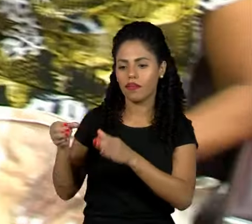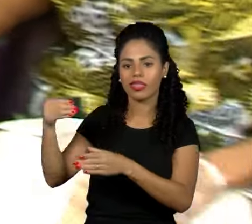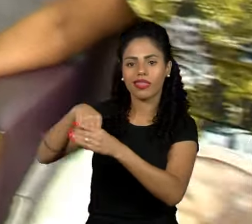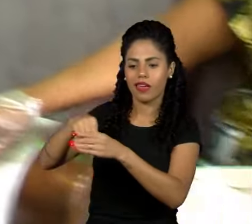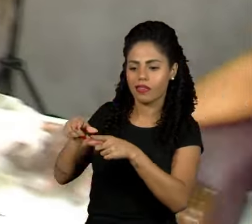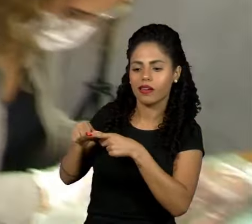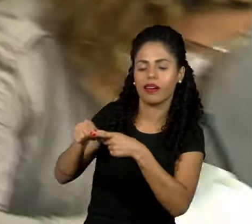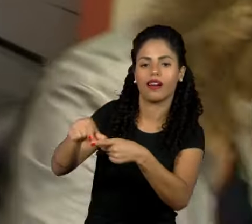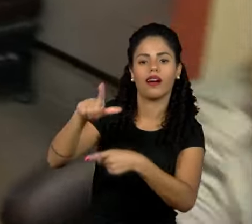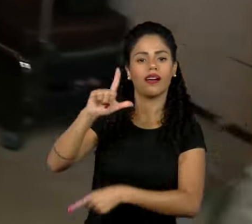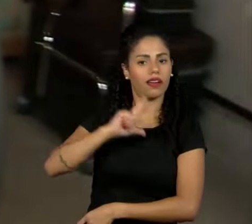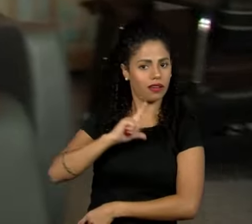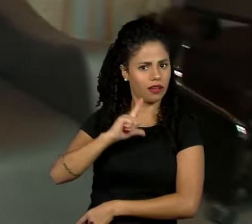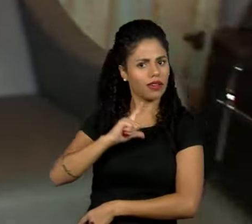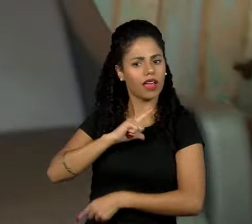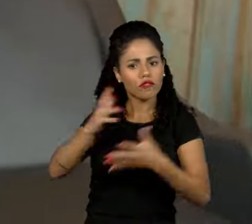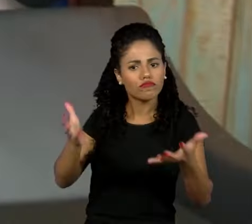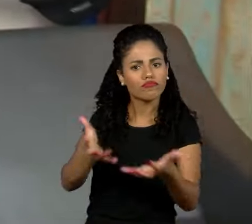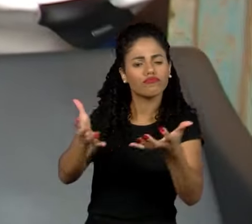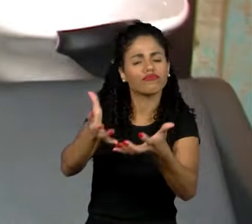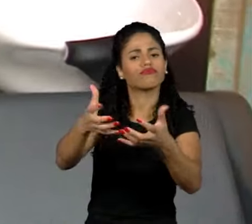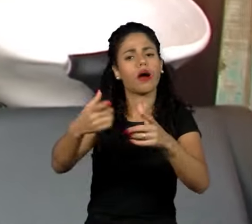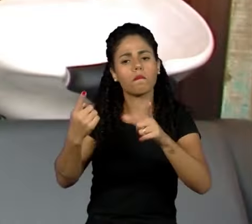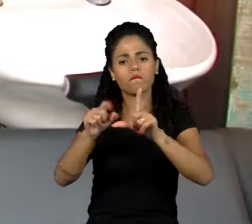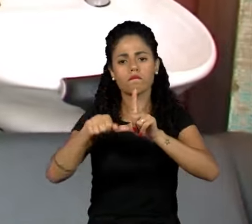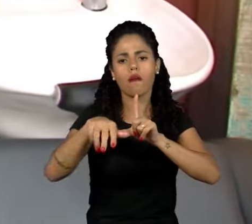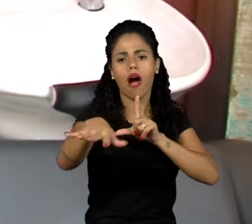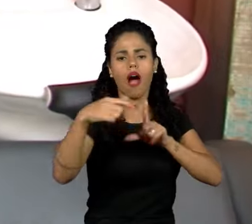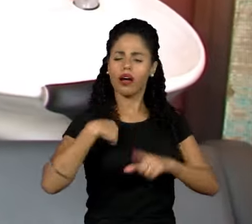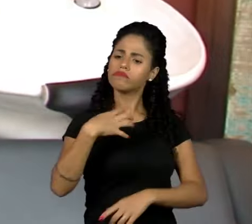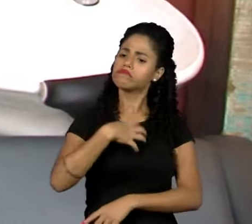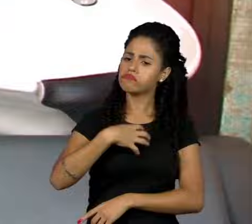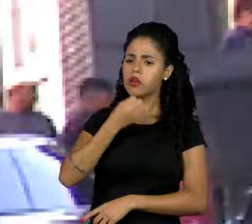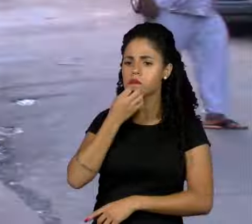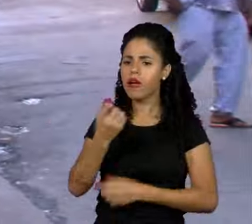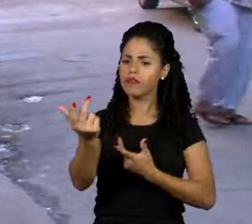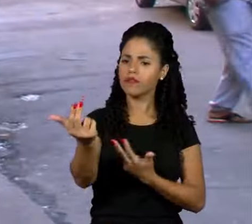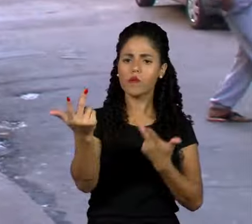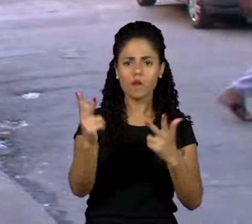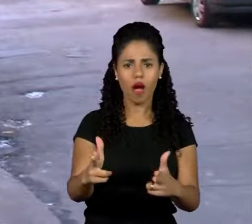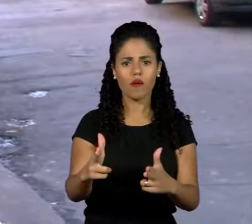próprias comunidades, e tem essa preocupação em se sentirem bem mesmo.